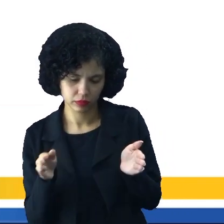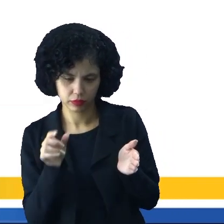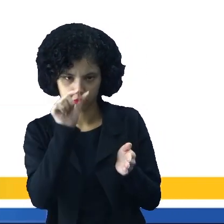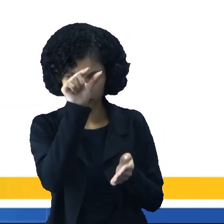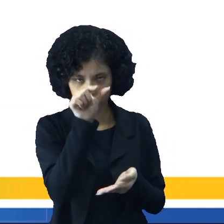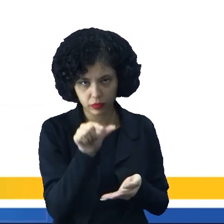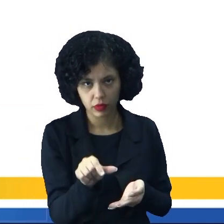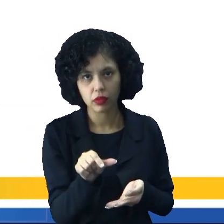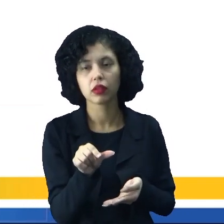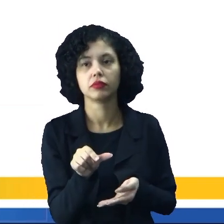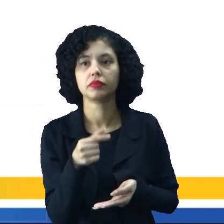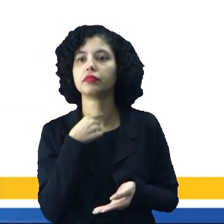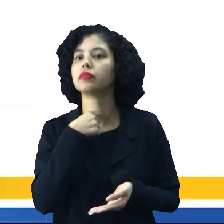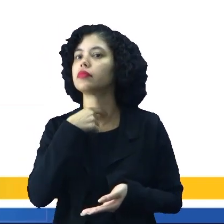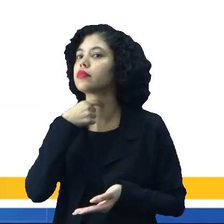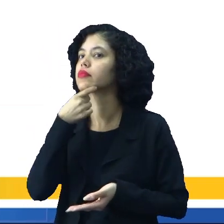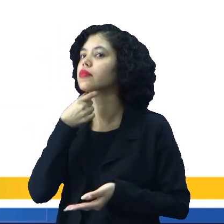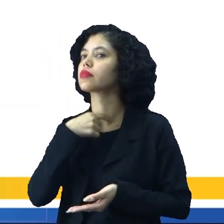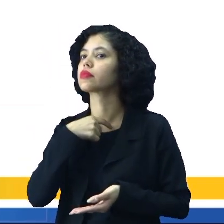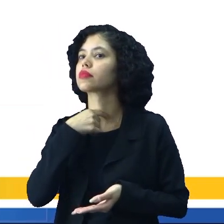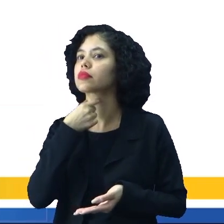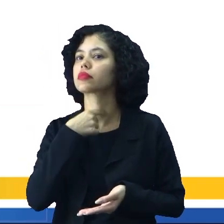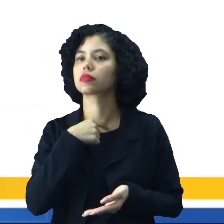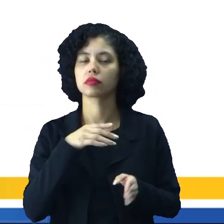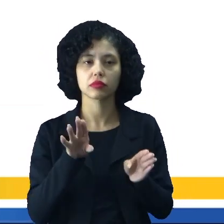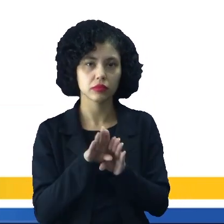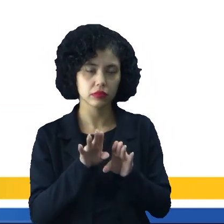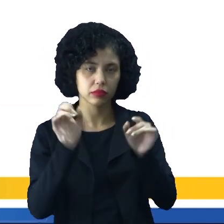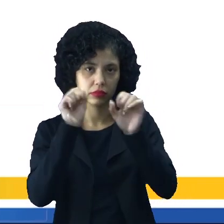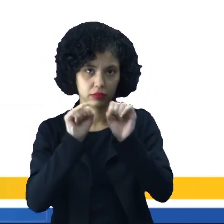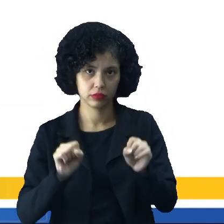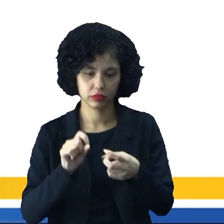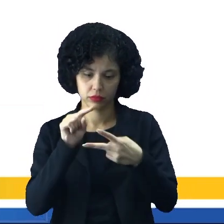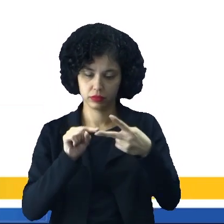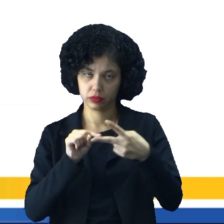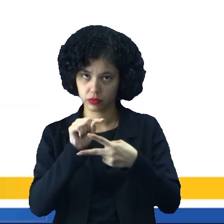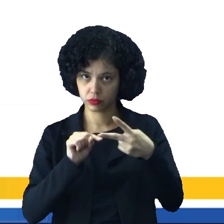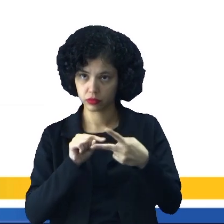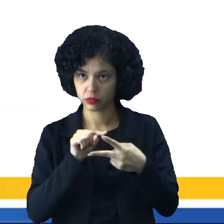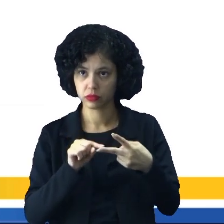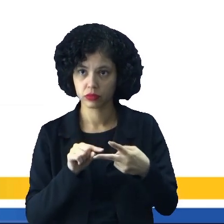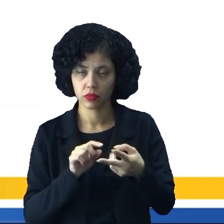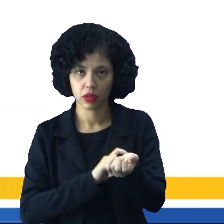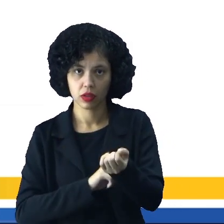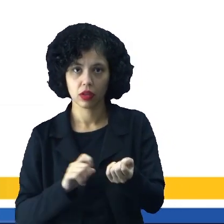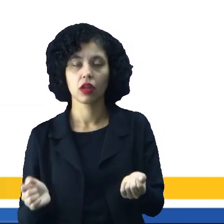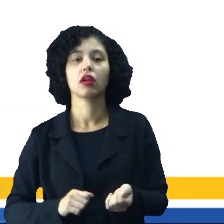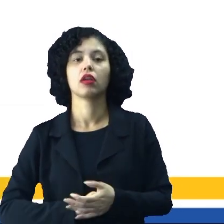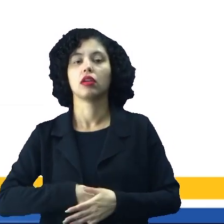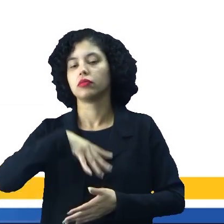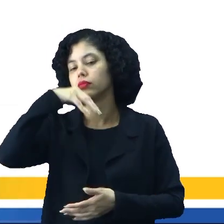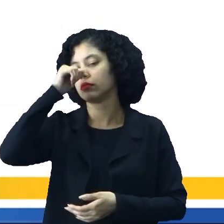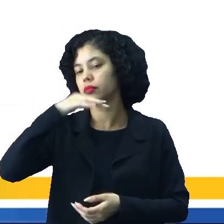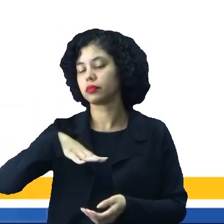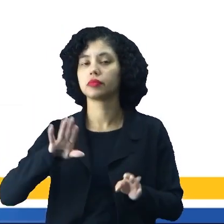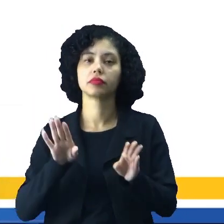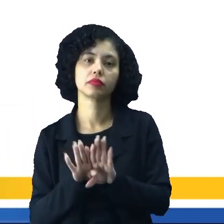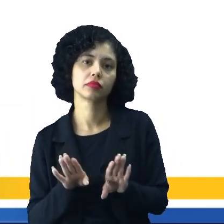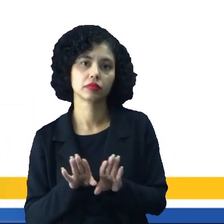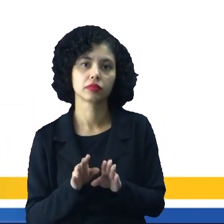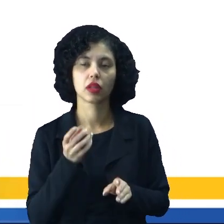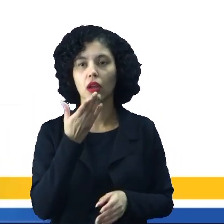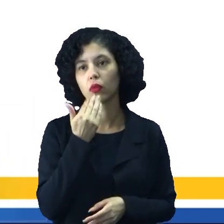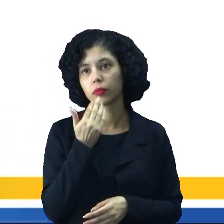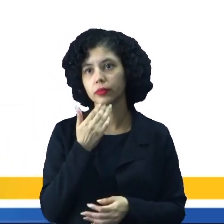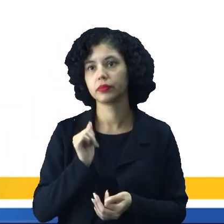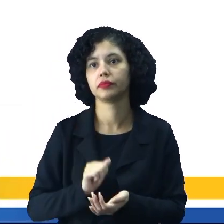uma parte que pertence tanto ao sistema digestório como ao sistema respiratório, porque ambos podem passar o ar. Então, esse